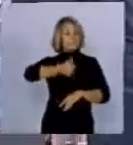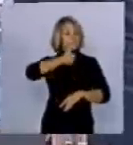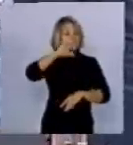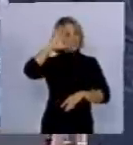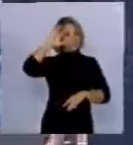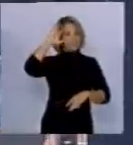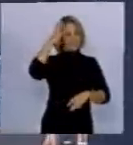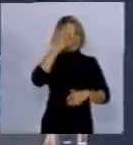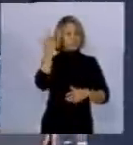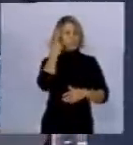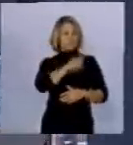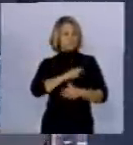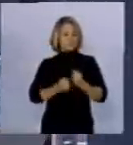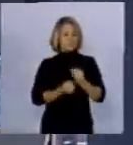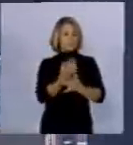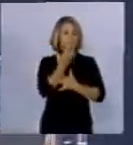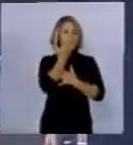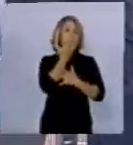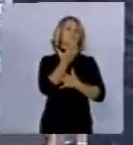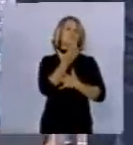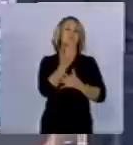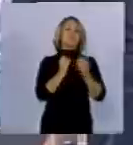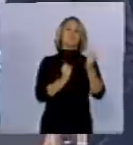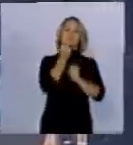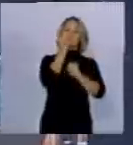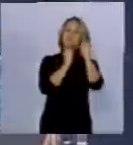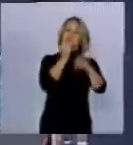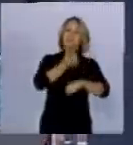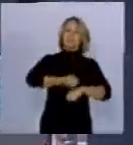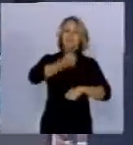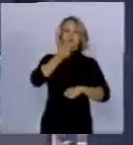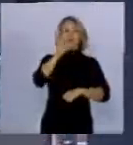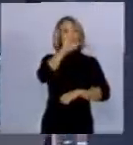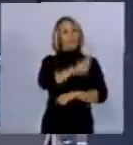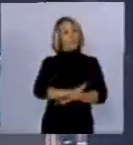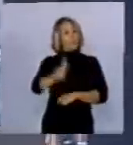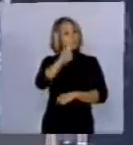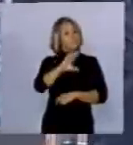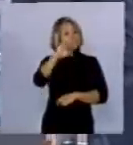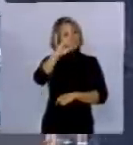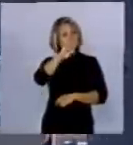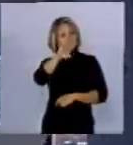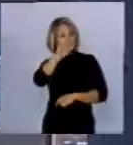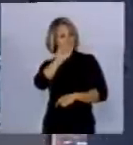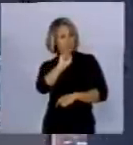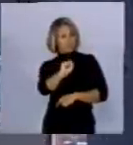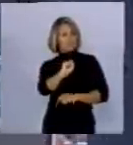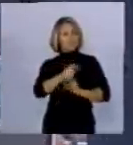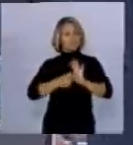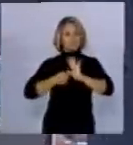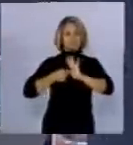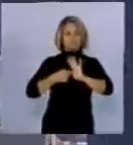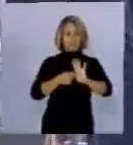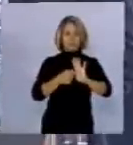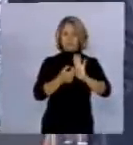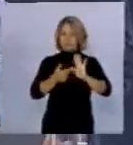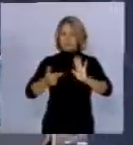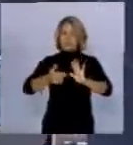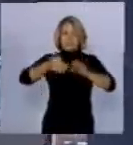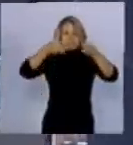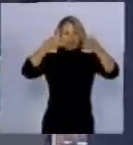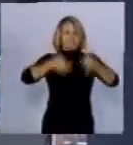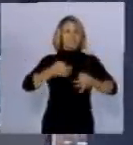construção de uma indústria de produção de conteúdo tem utilizado as cotas as cotas T se revelado uma forma